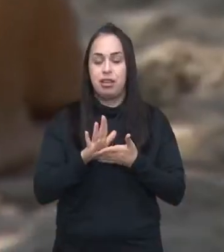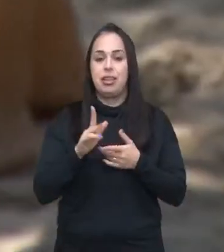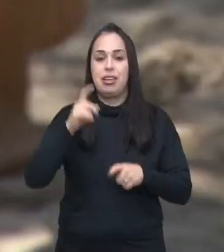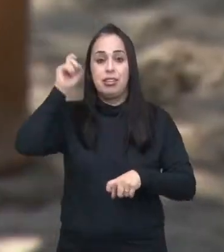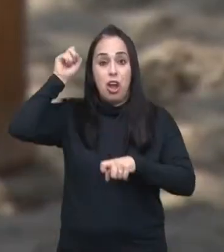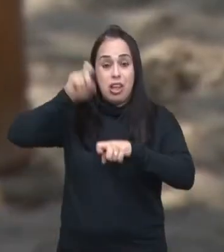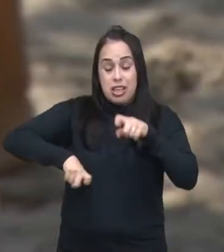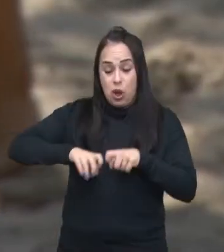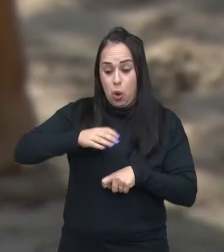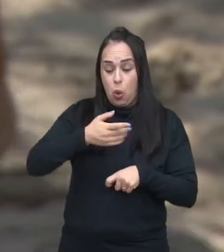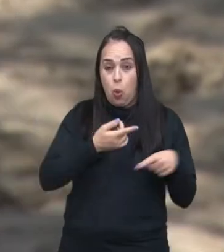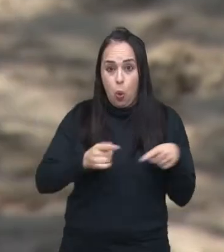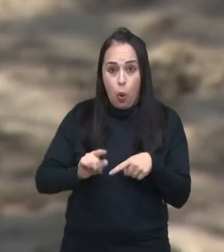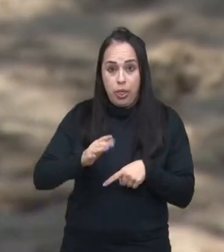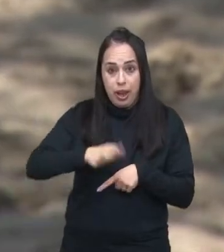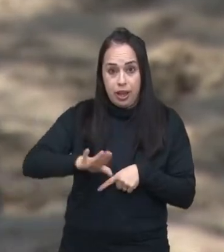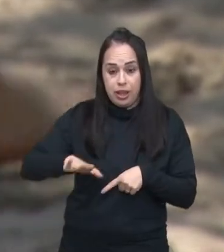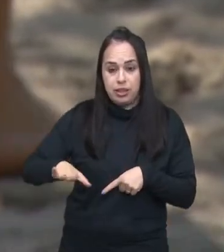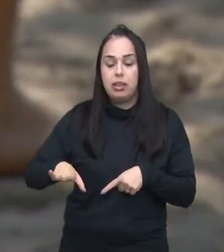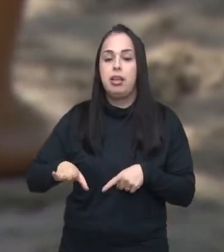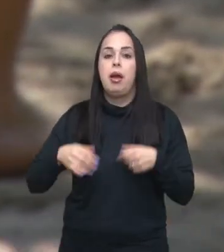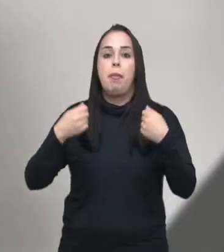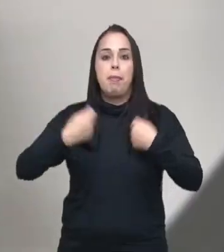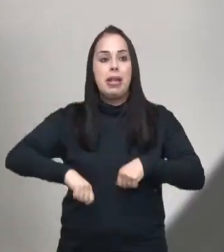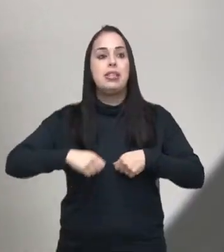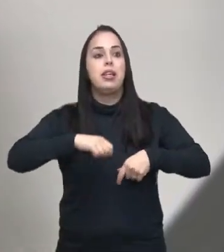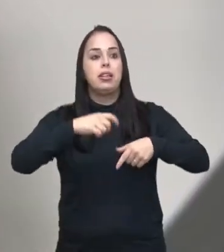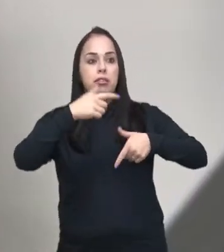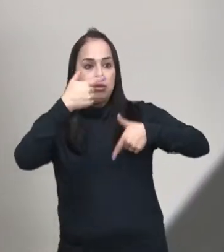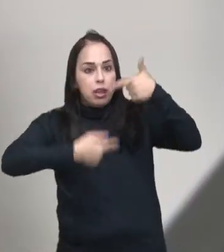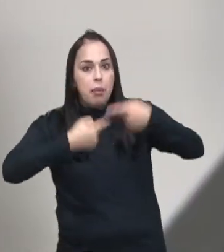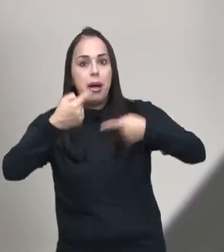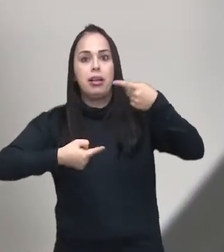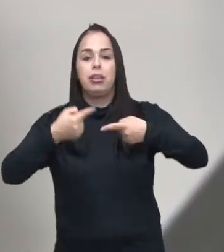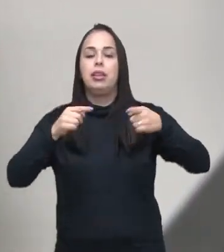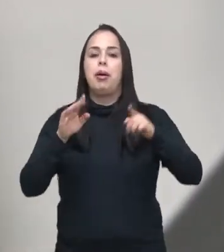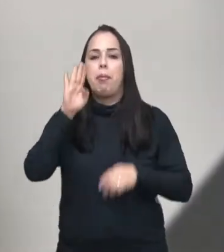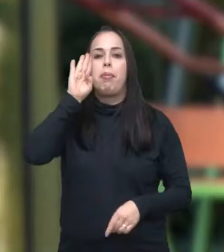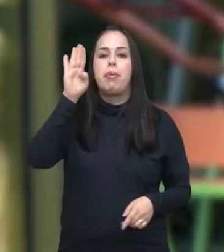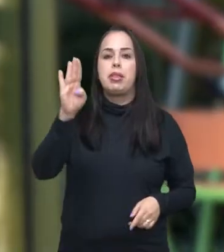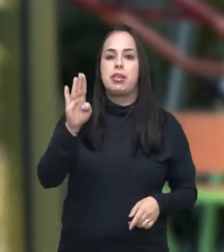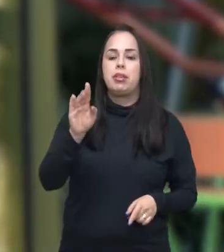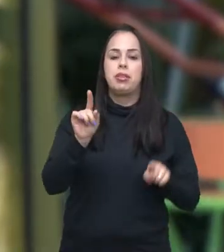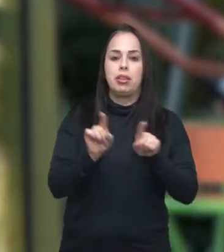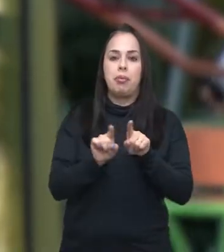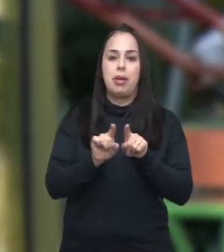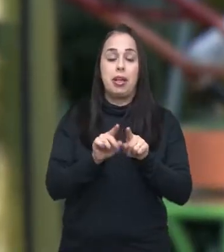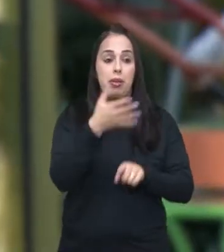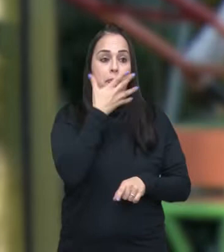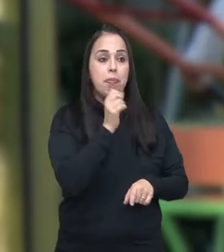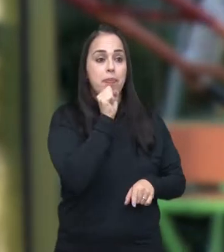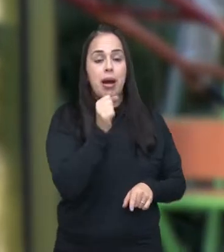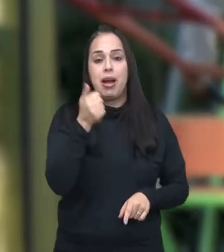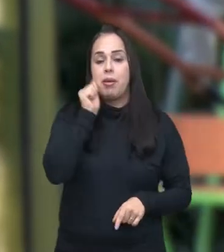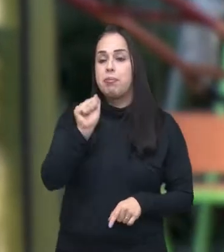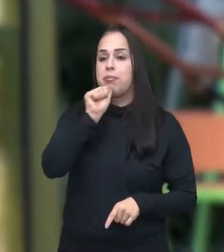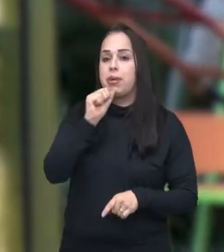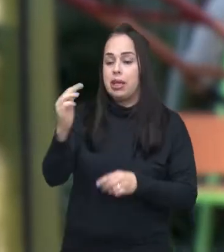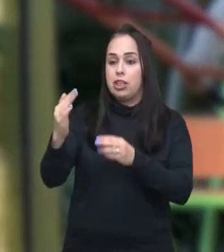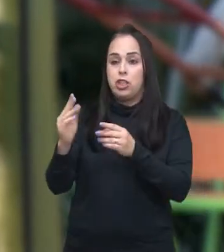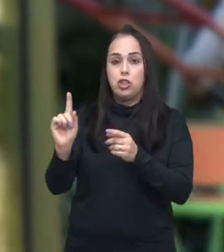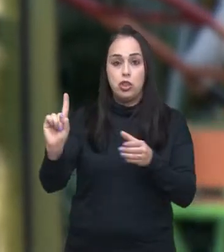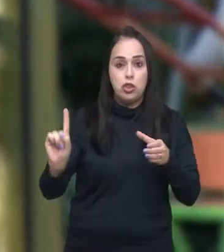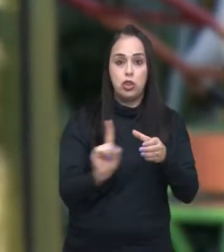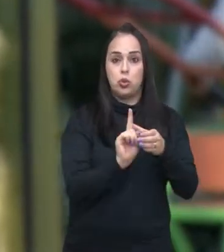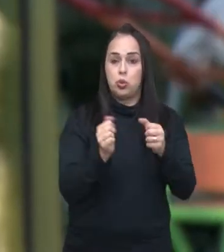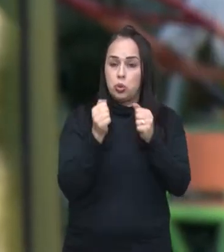o abuso sexual de crianças e adolescentes deve ser amplamente debatido, principalmente com a participação dos